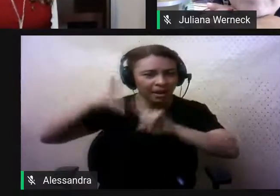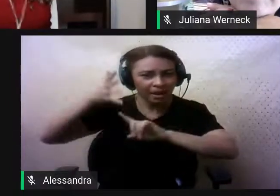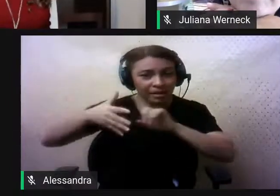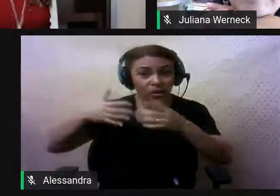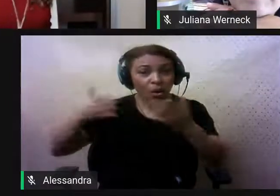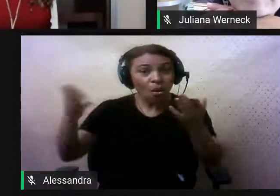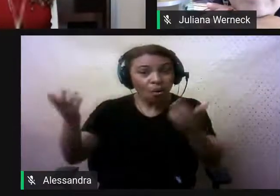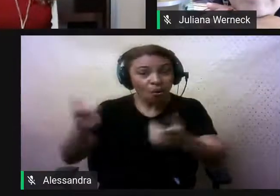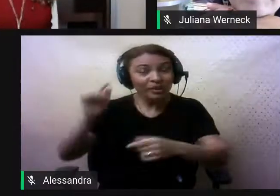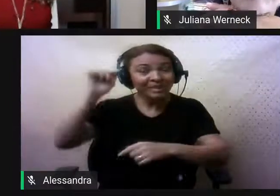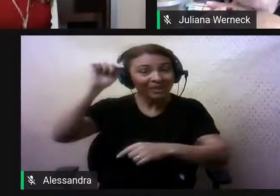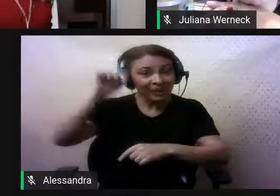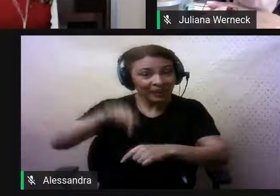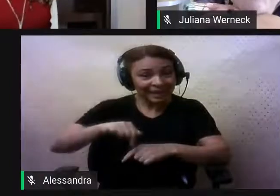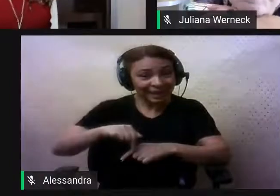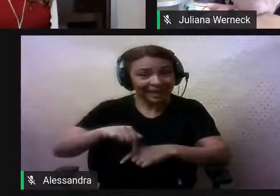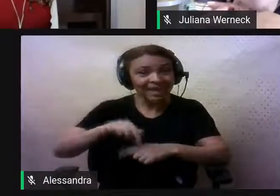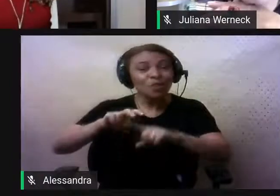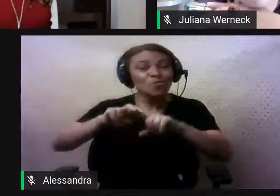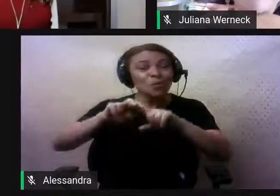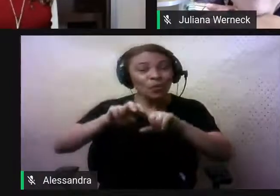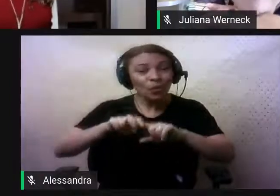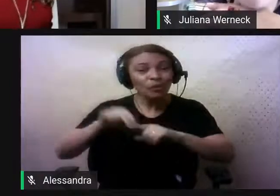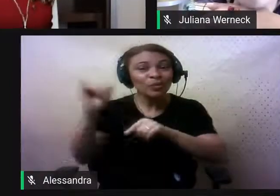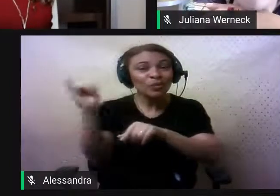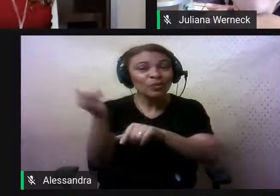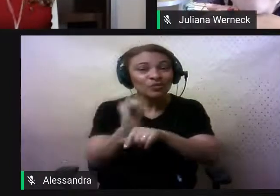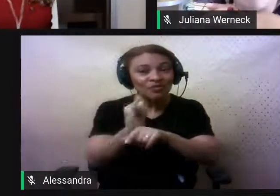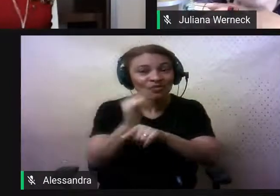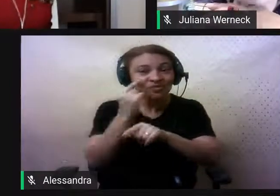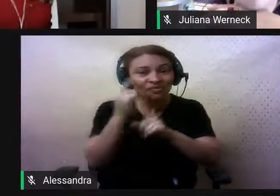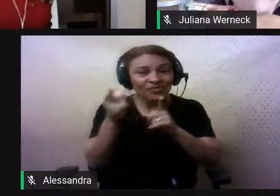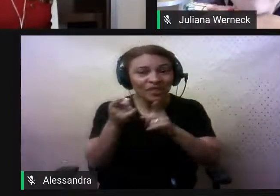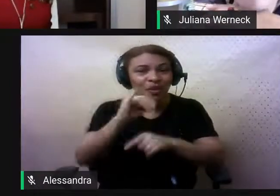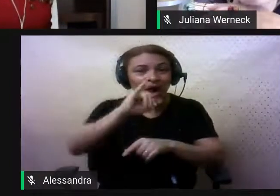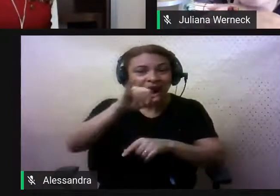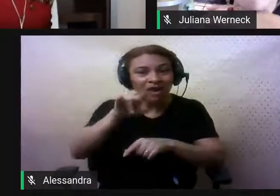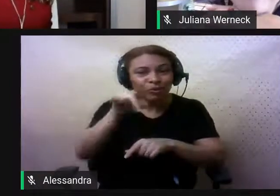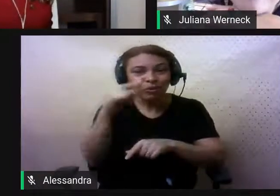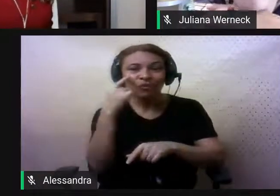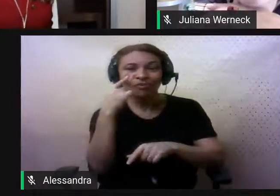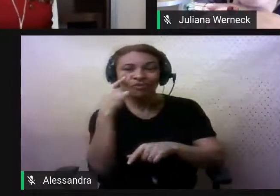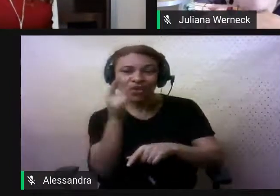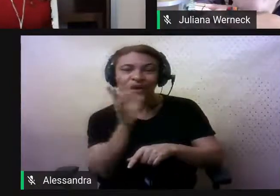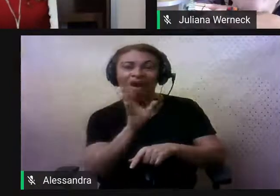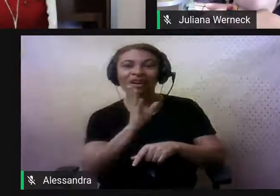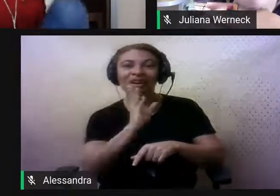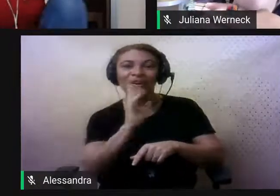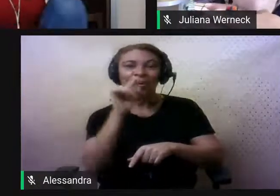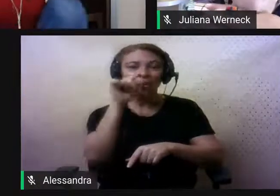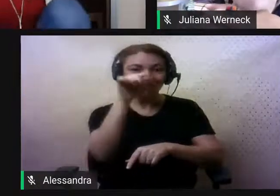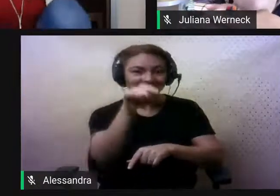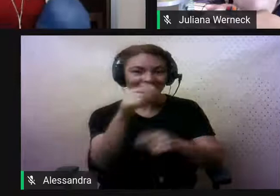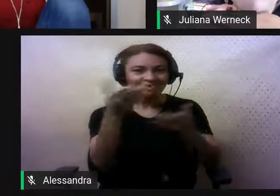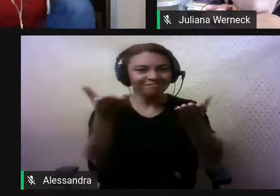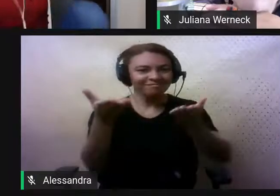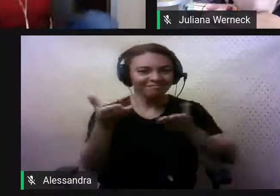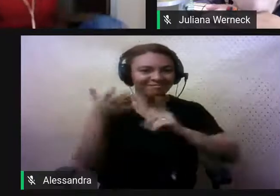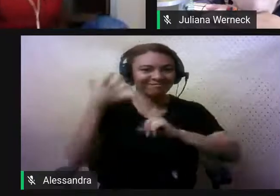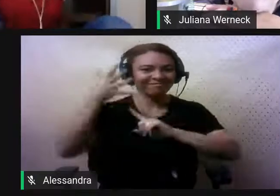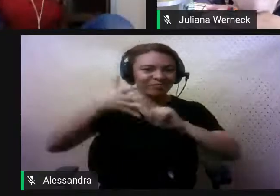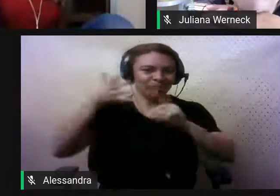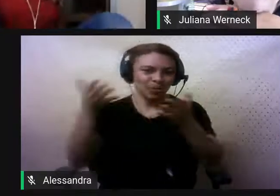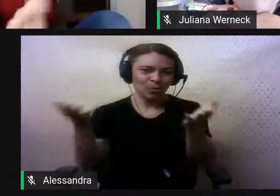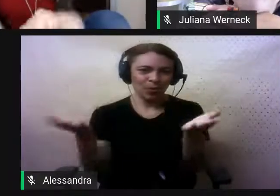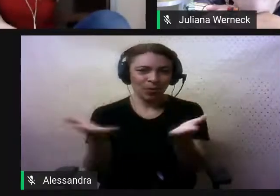aqui por conta desse vídeo, falando com vocês, por conta que a Ju recebeu esse vídeo e me conheceu. Então, assim, hoje, depois,